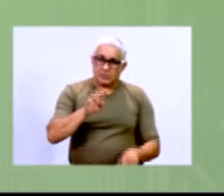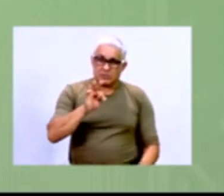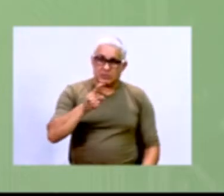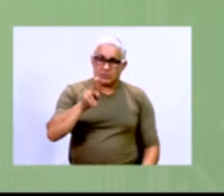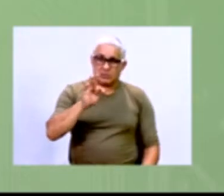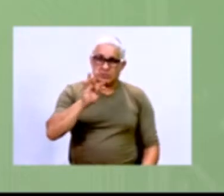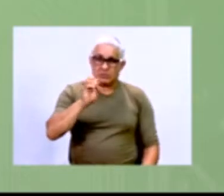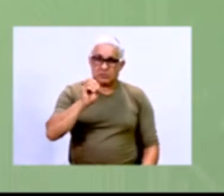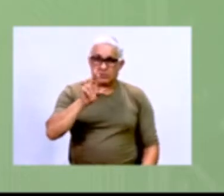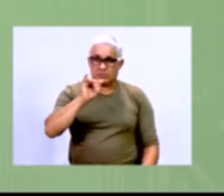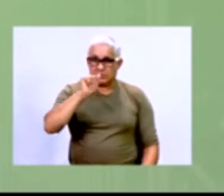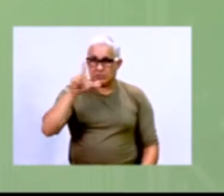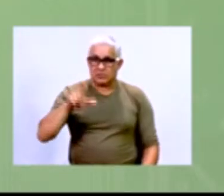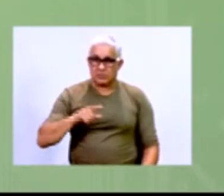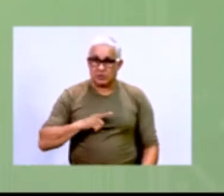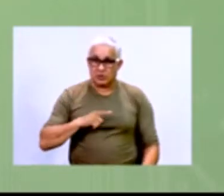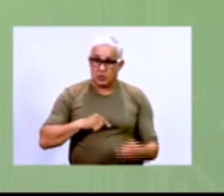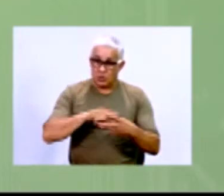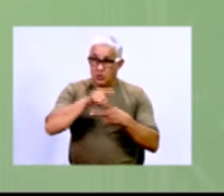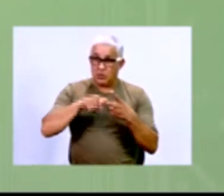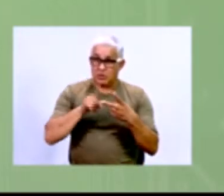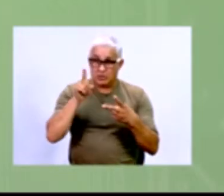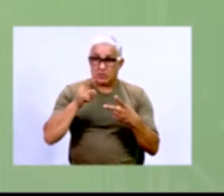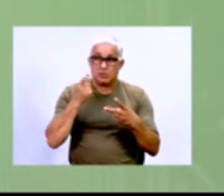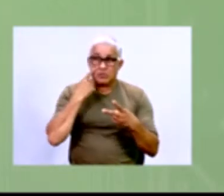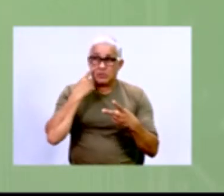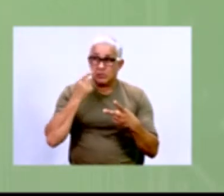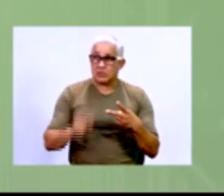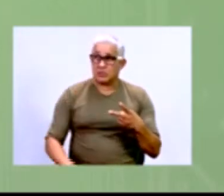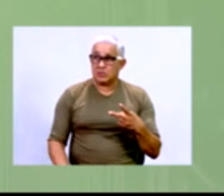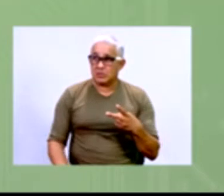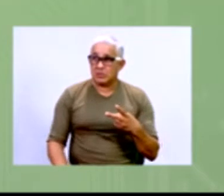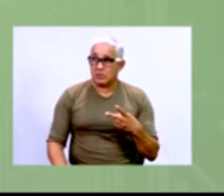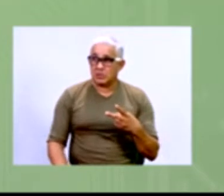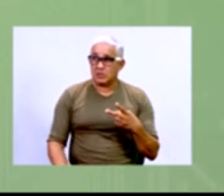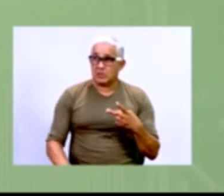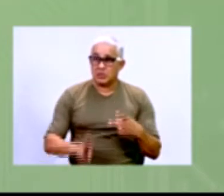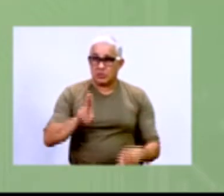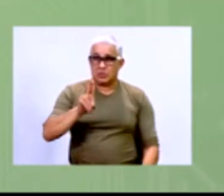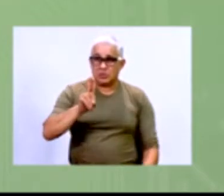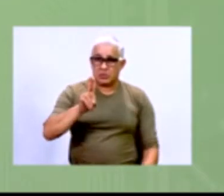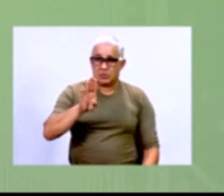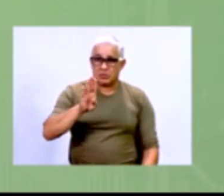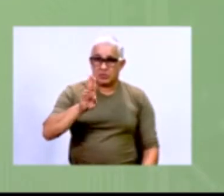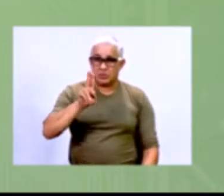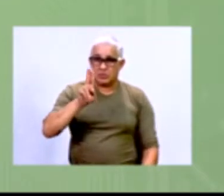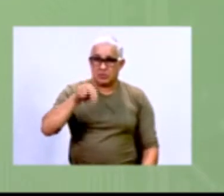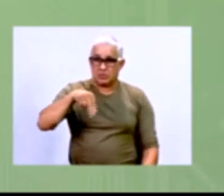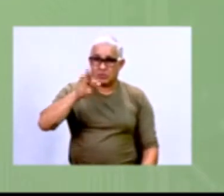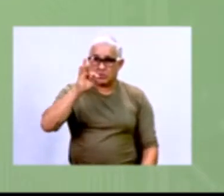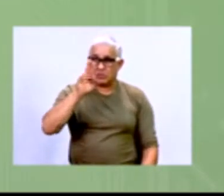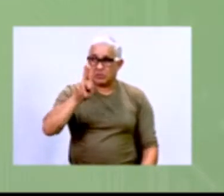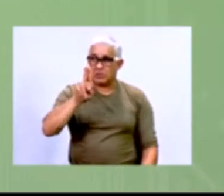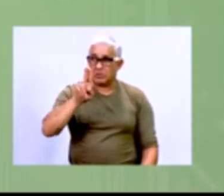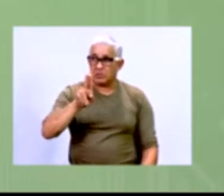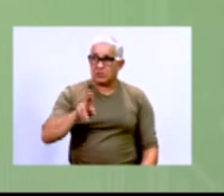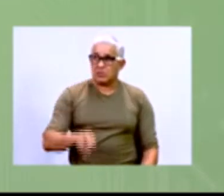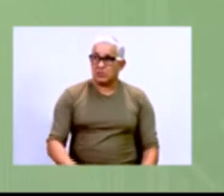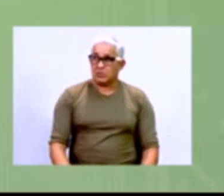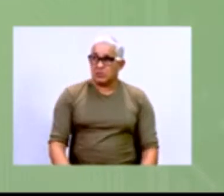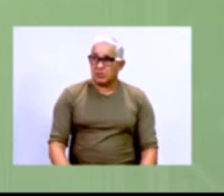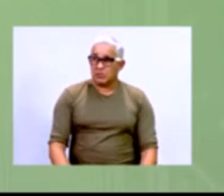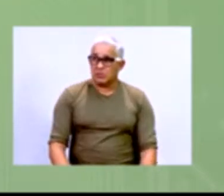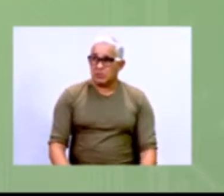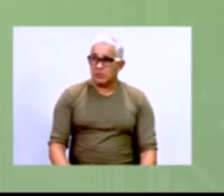Esse daqui é o Wiki Ubuntu. Ele serve. Aqui nós temos um manualzinho, passo a passo. E esse